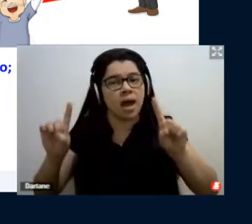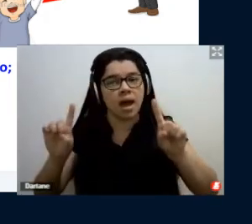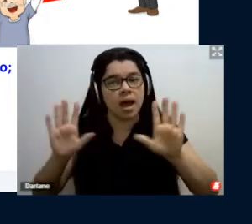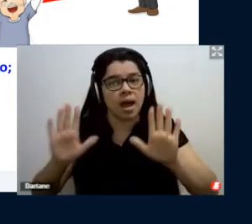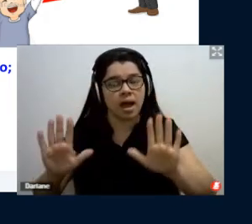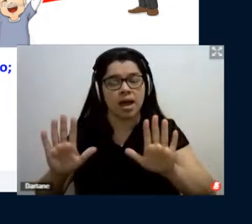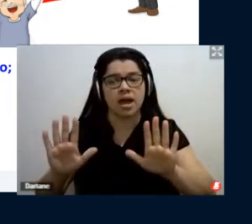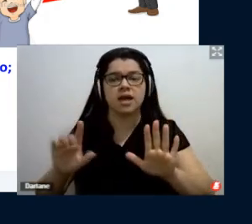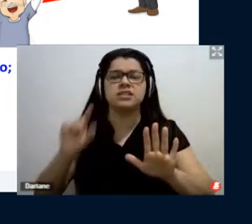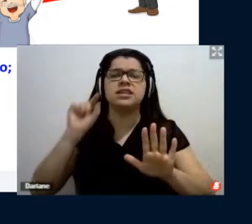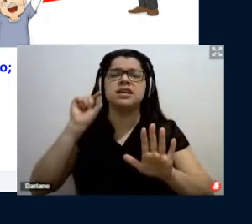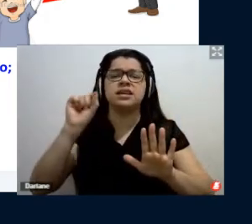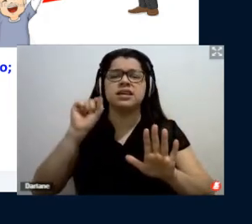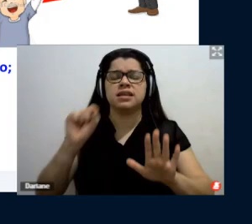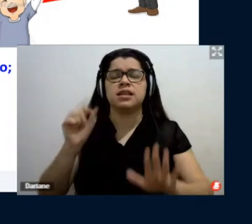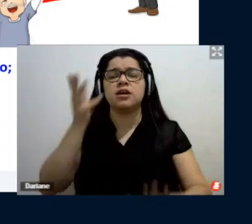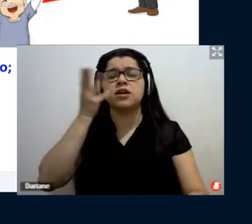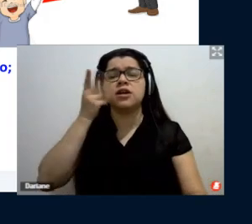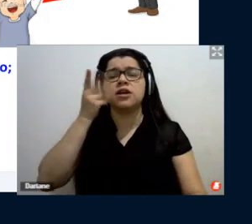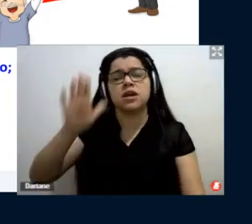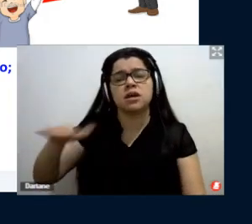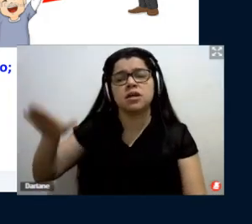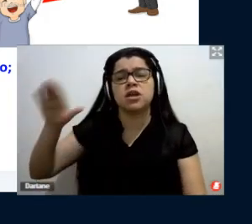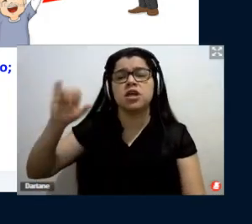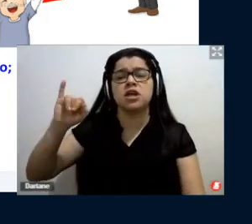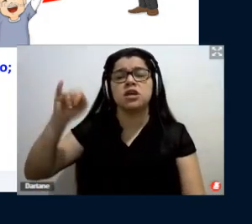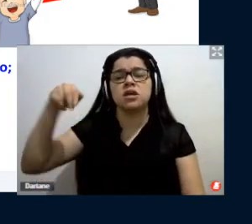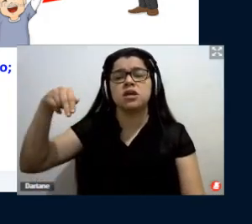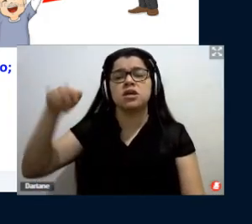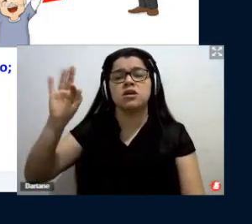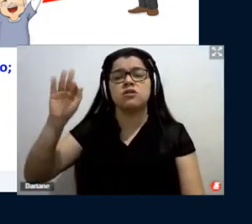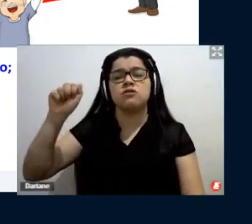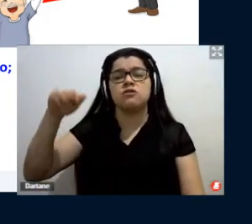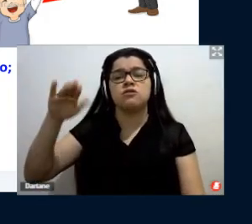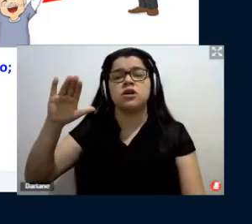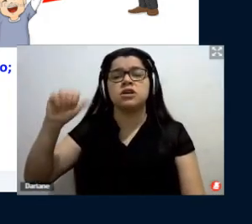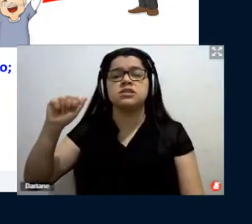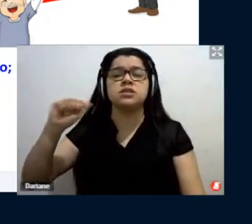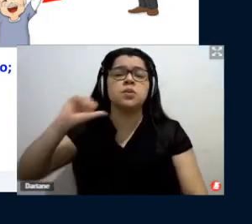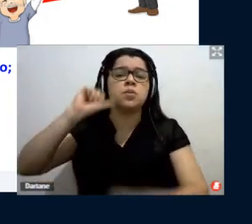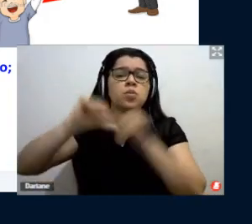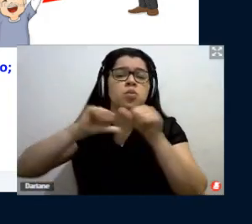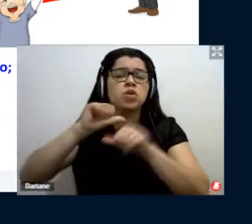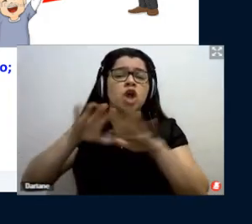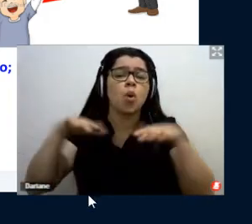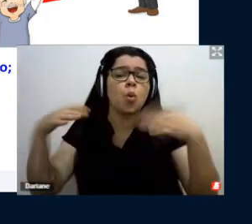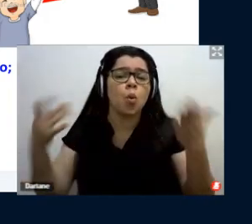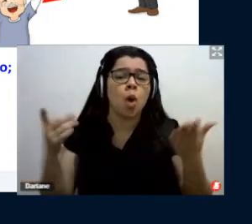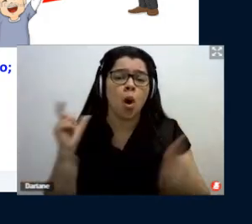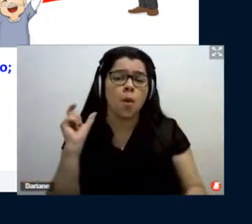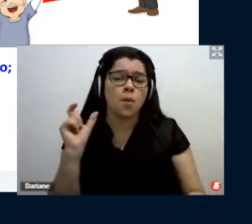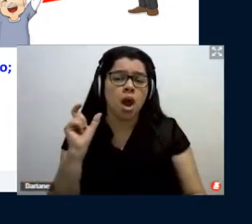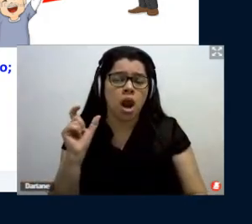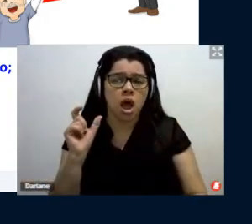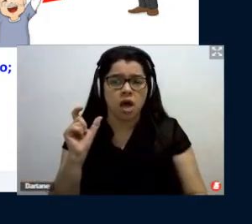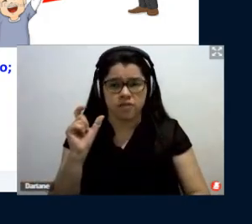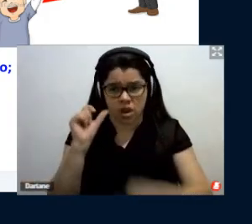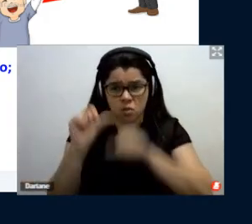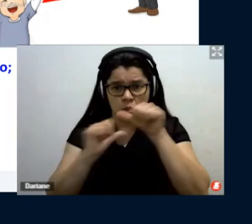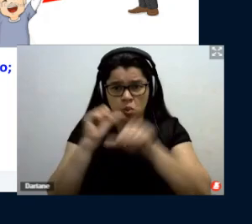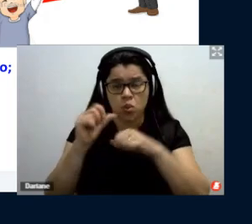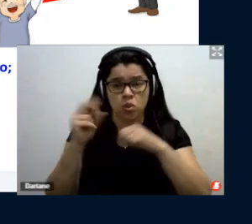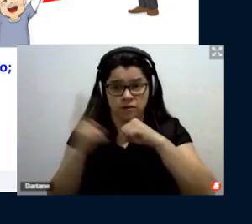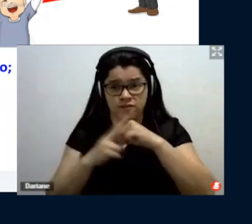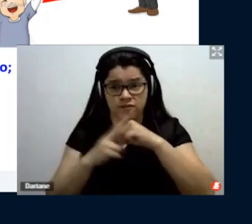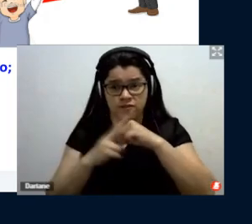infância muda? Qual é a palavra que infância muda? Infância está mudando o verbo